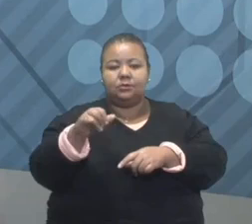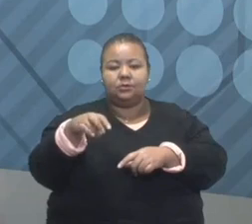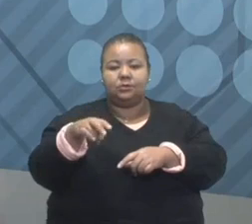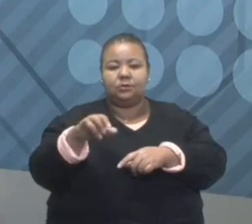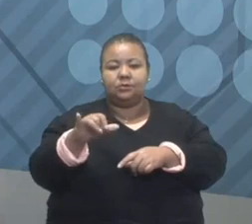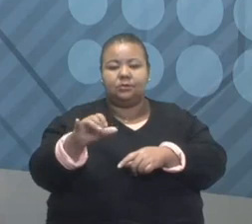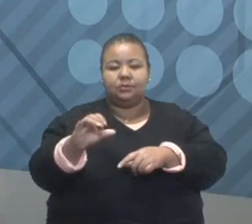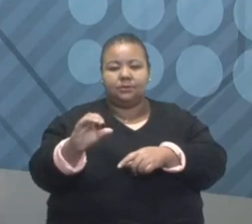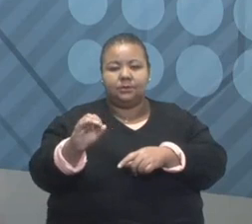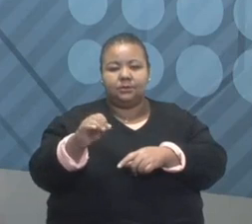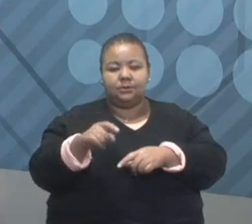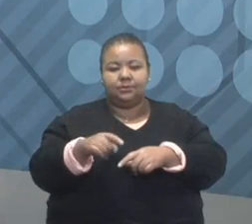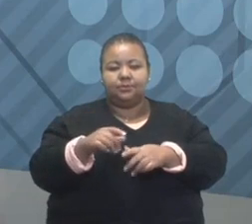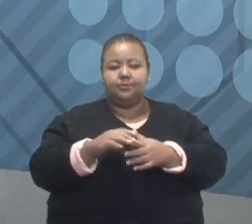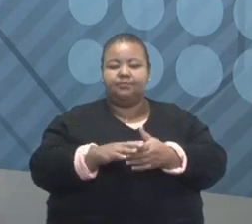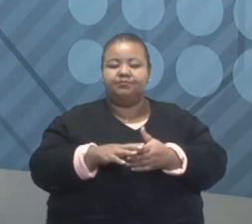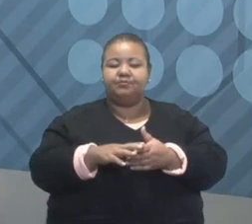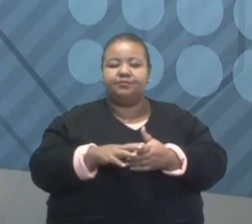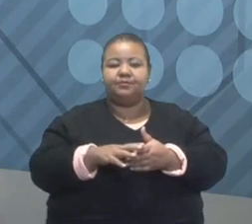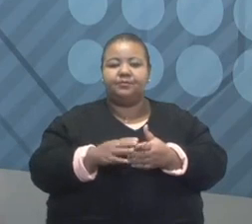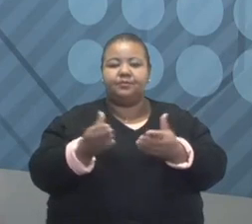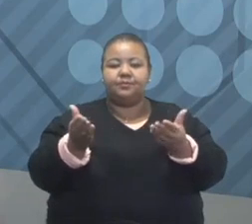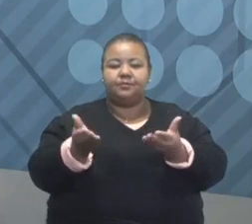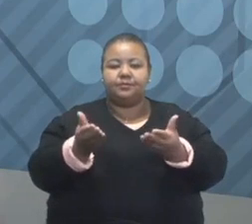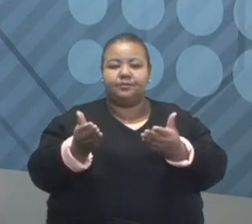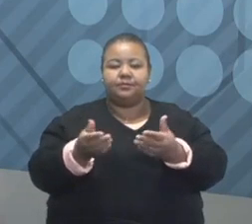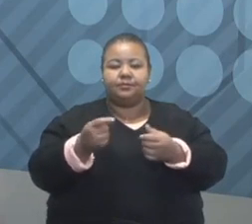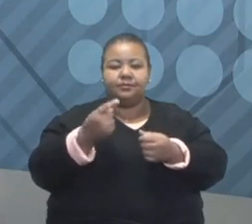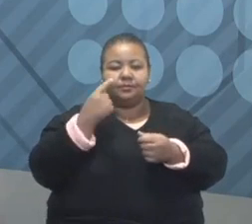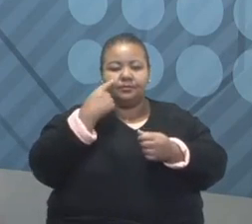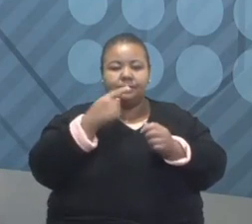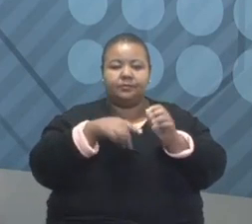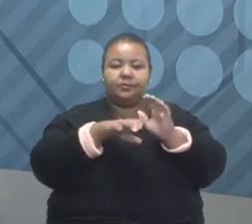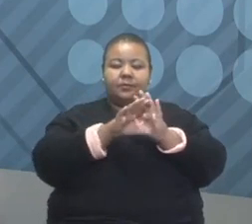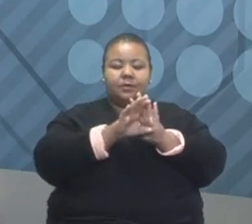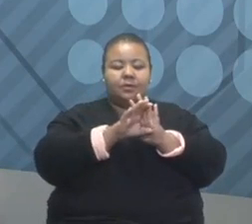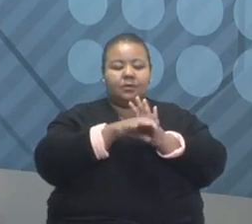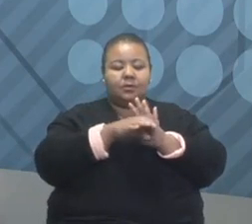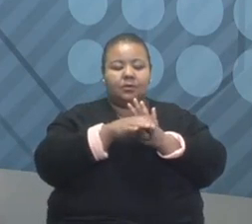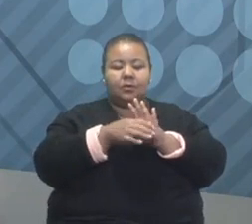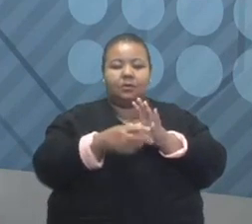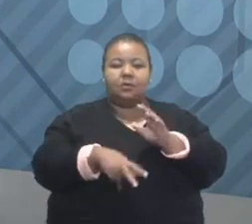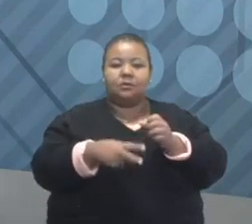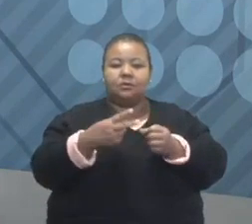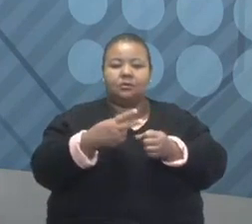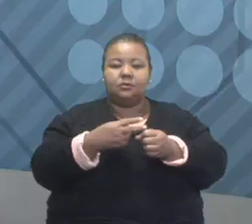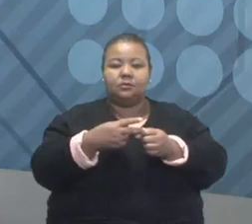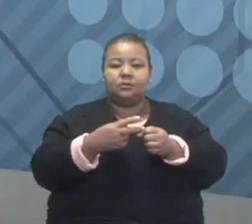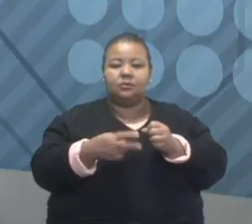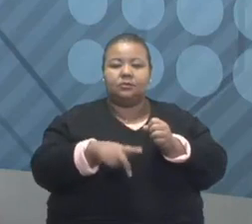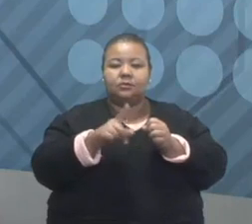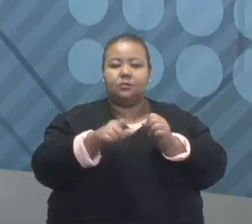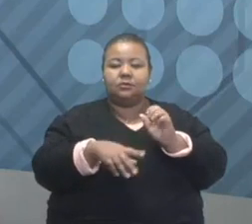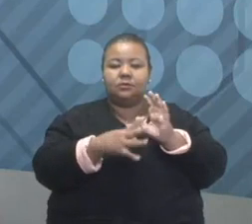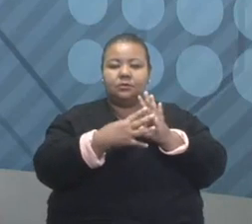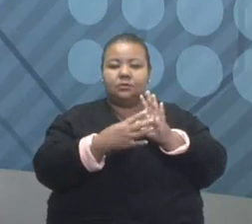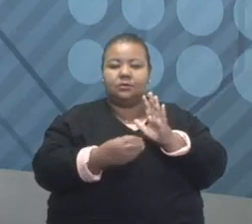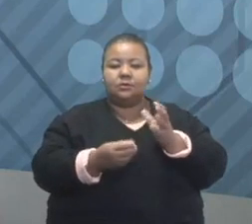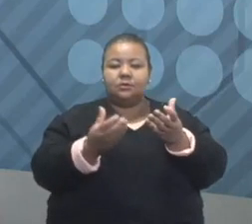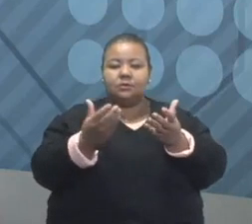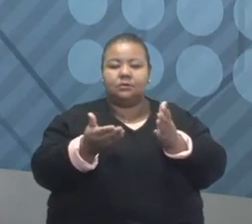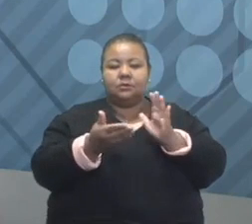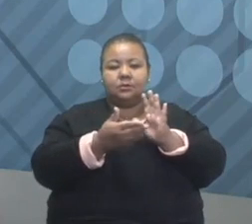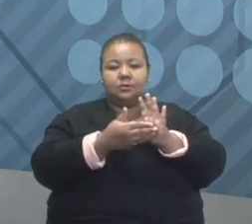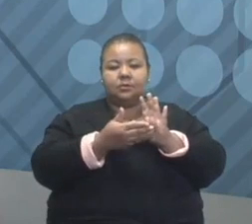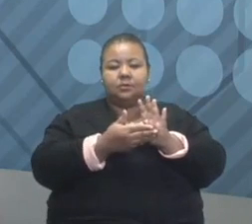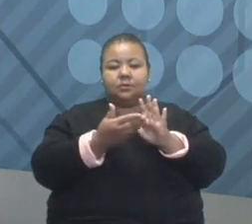que estamos levando em consideração. Agora nós vimos esse conceito de núcleo e imagem, que é um conceito muito importante no estudo de transformação linear. Quero propor